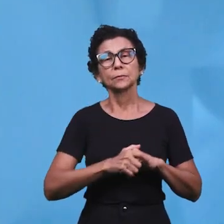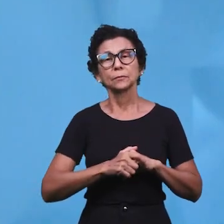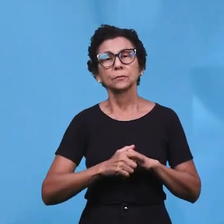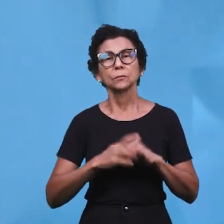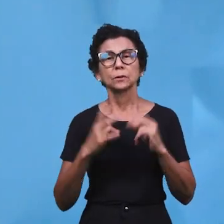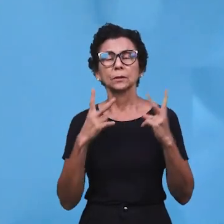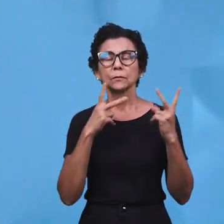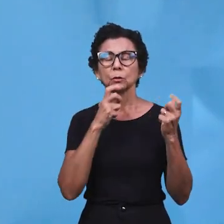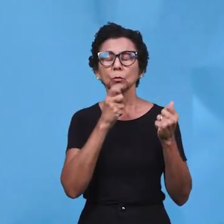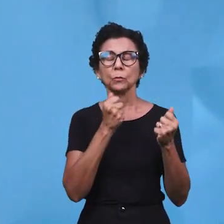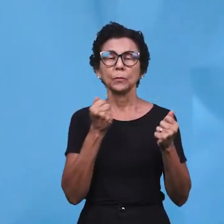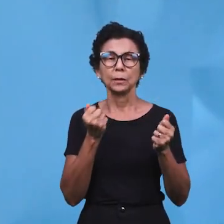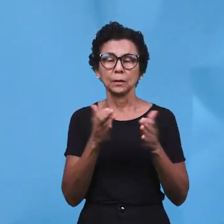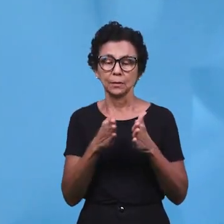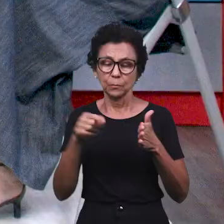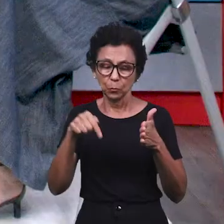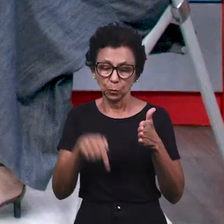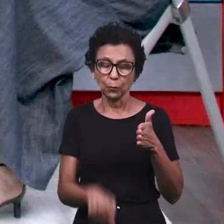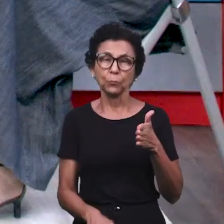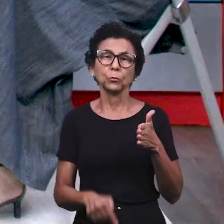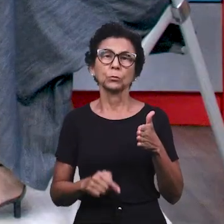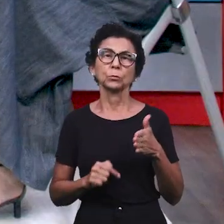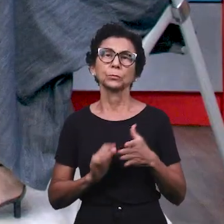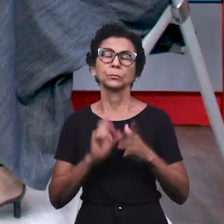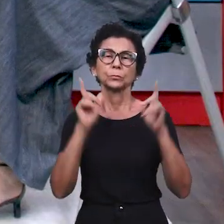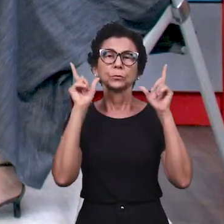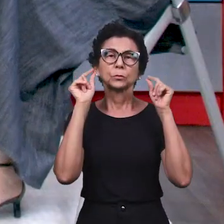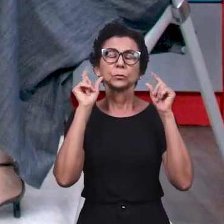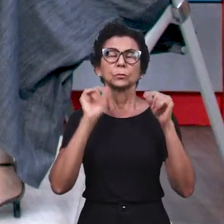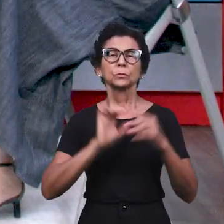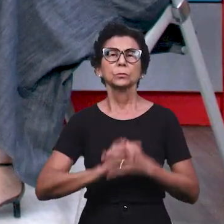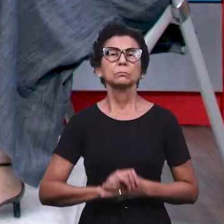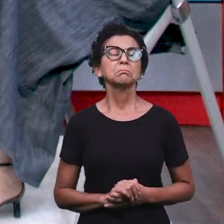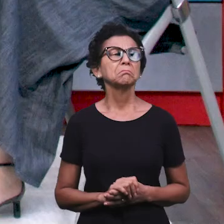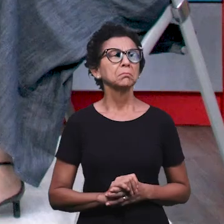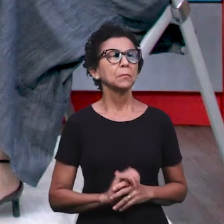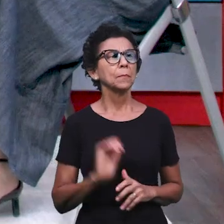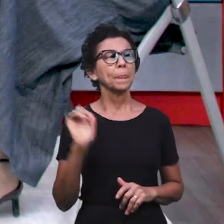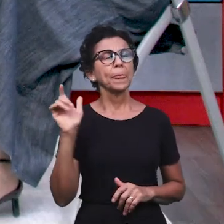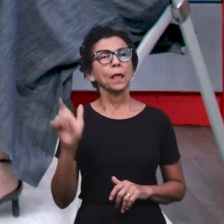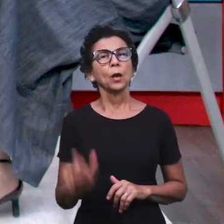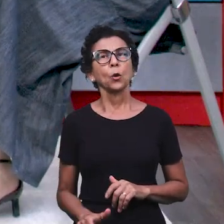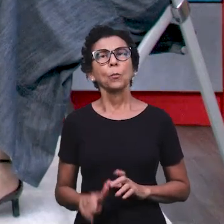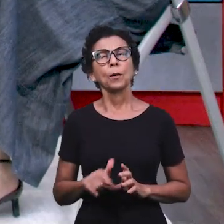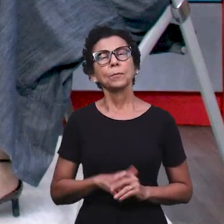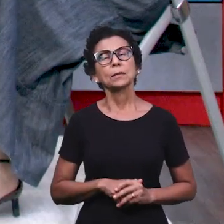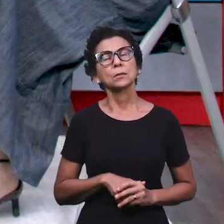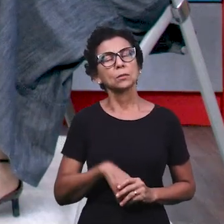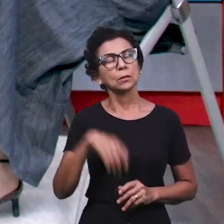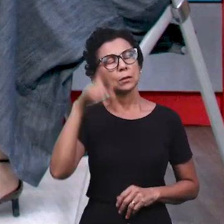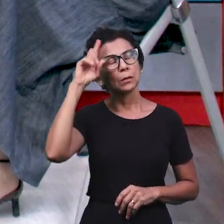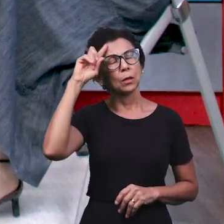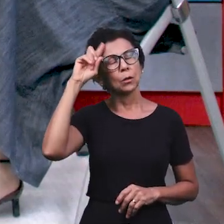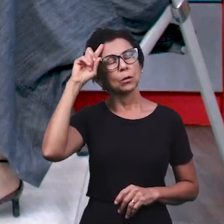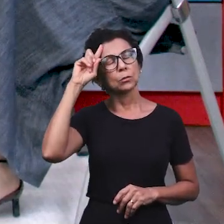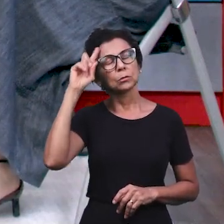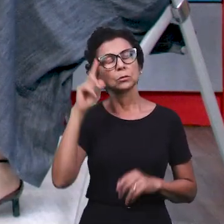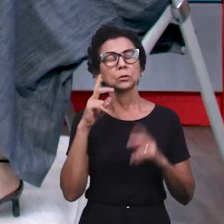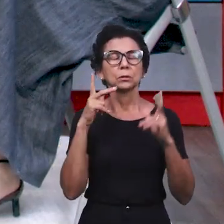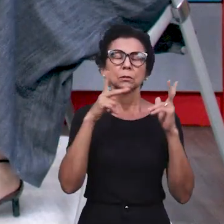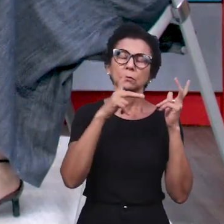essa fase mais profunda do sono. Entendi. E o que pode acontecer com uma pessoa que dorme mal